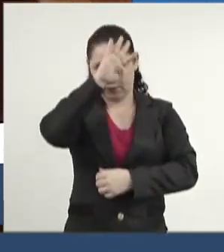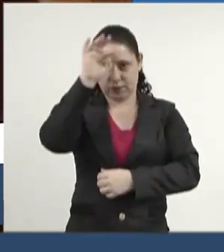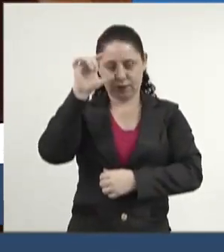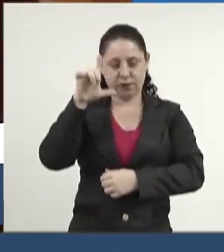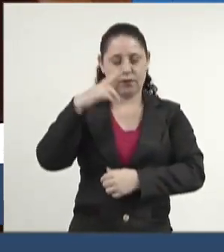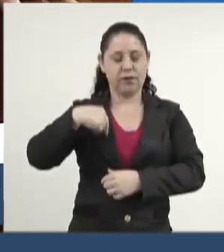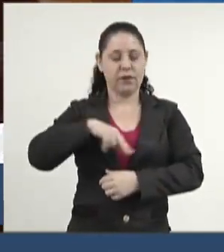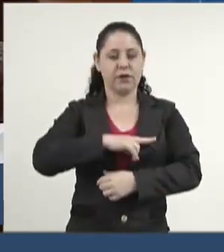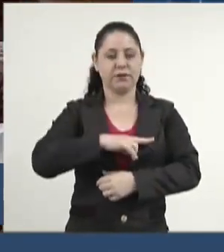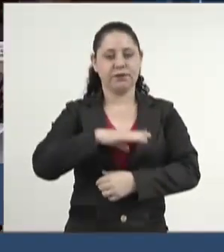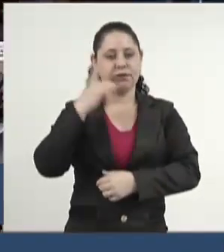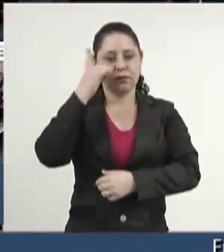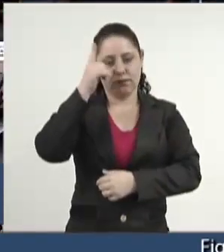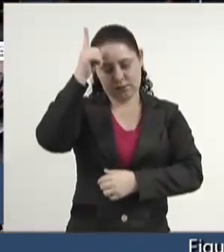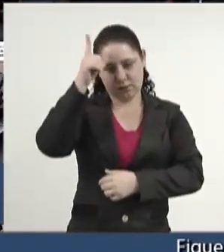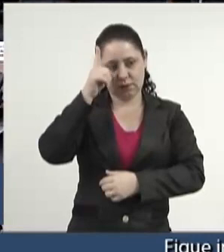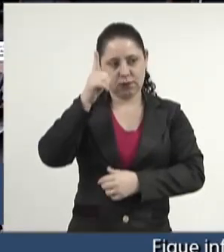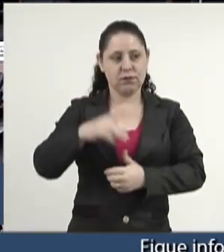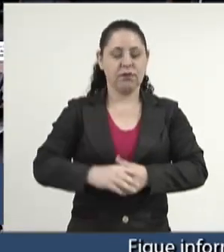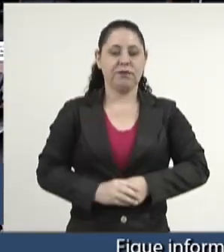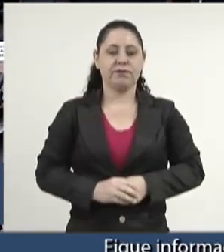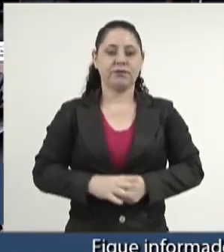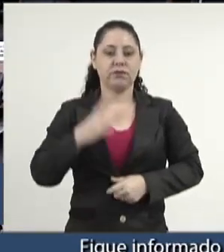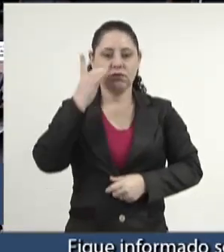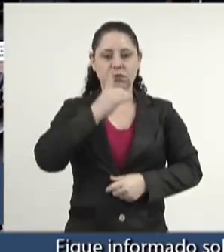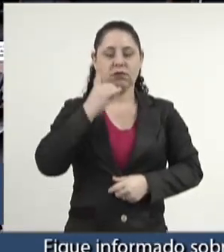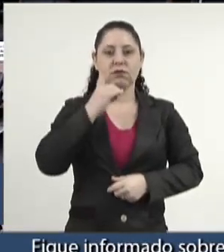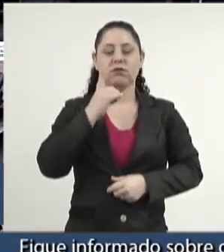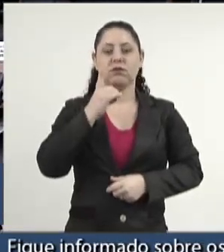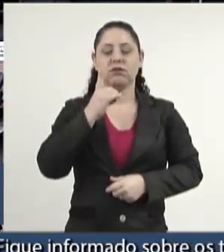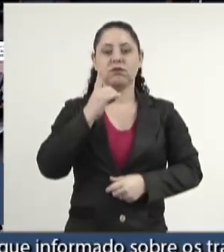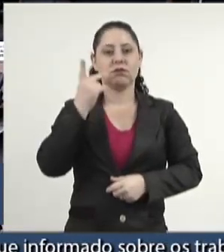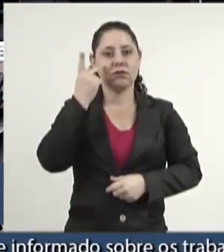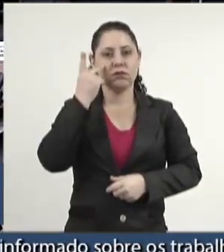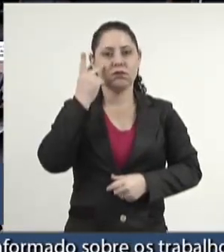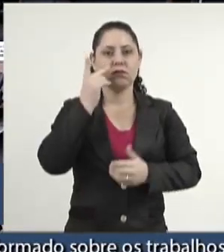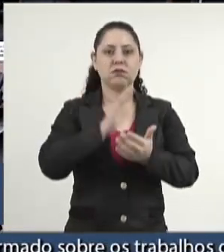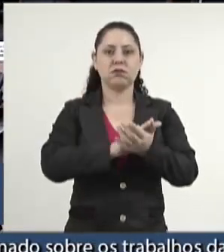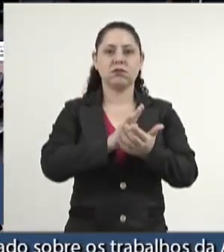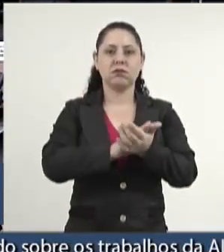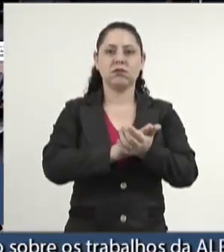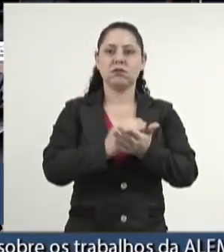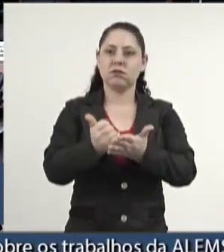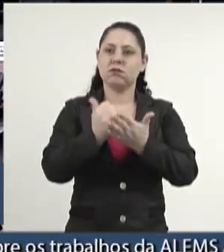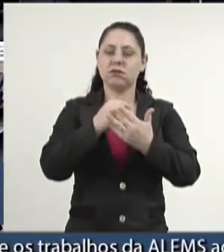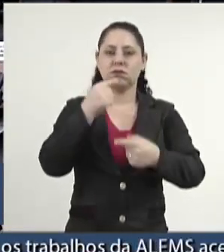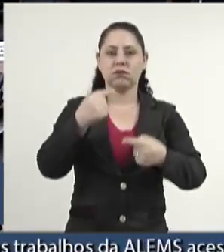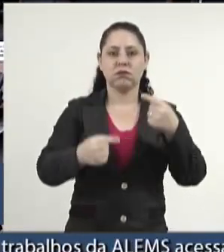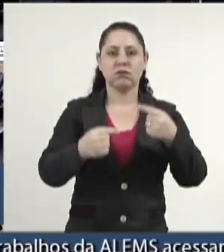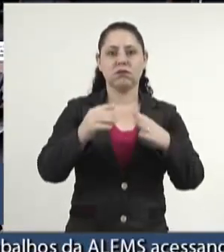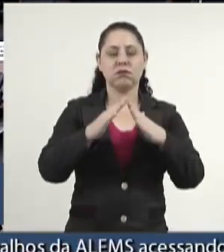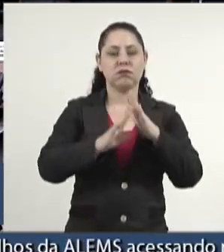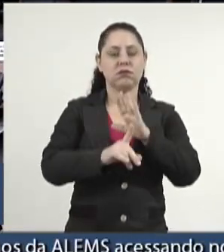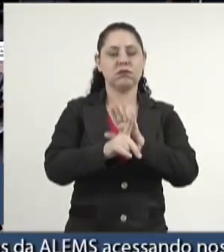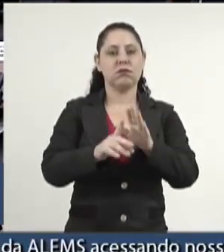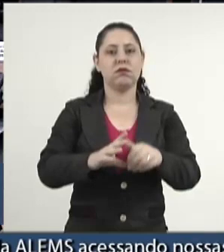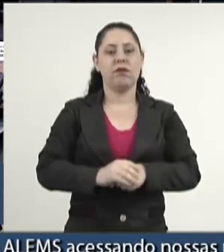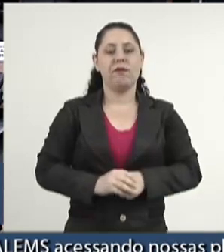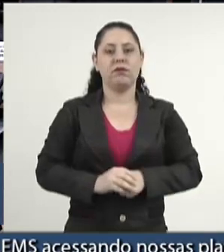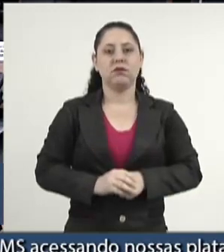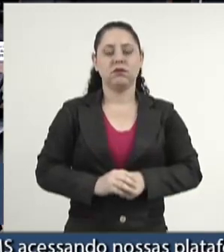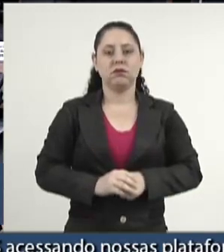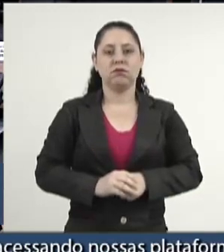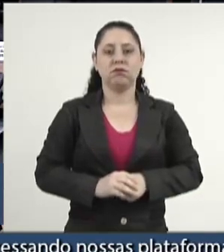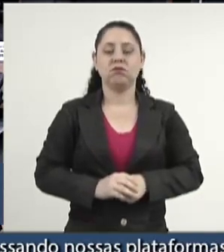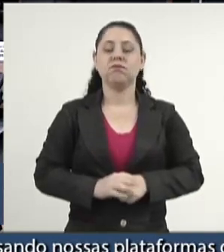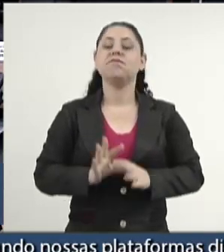Estado. Deputado Lídio. Deputado Pedro Kemp, eu gostaria de parabenizar a Vossa Excelência por trazer a discussão nesta casa esse tema. Obviamente